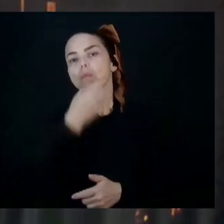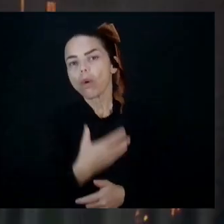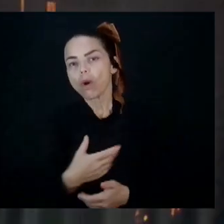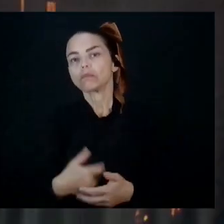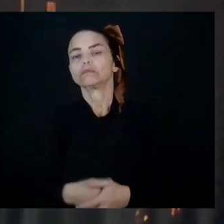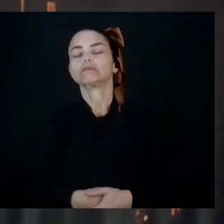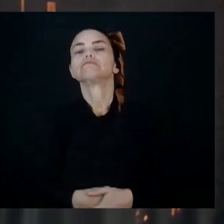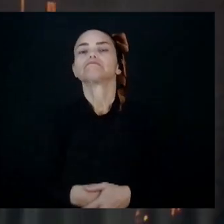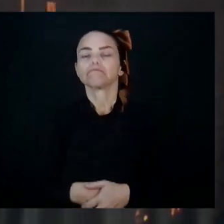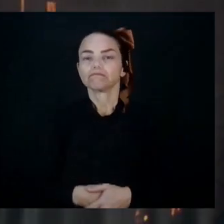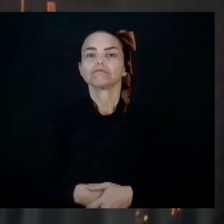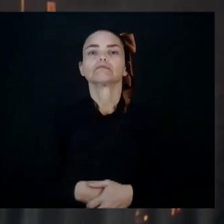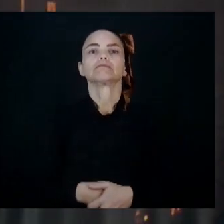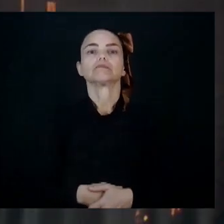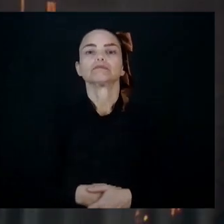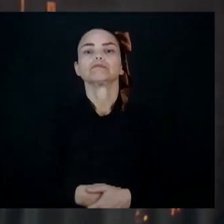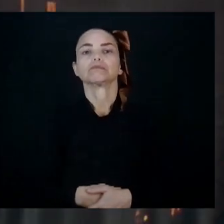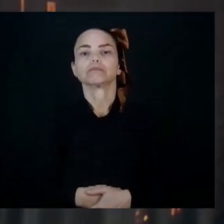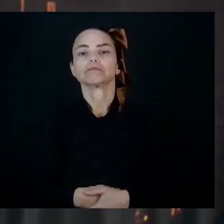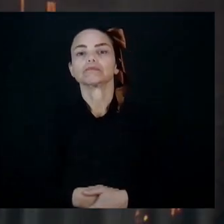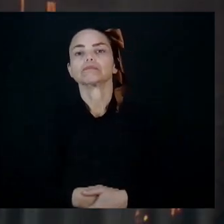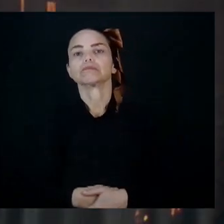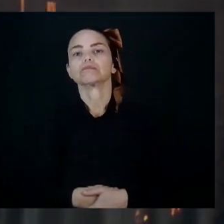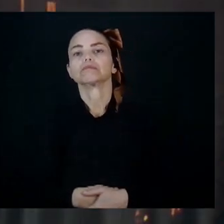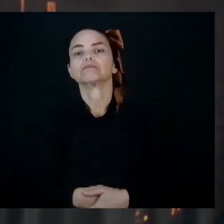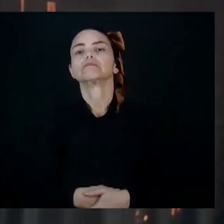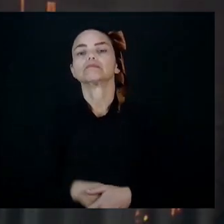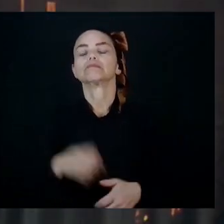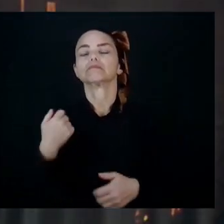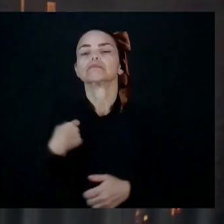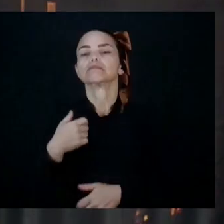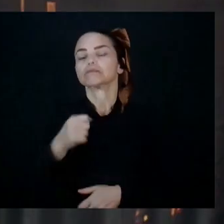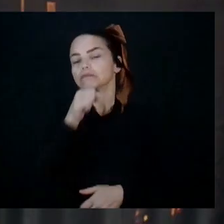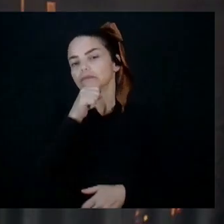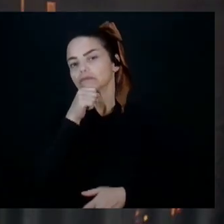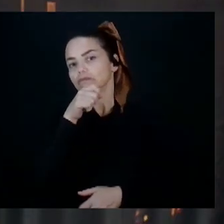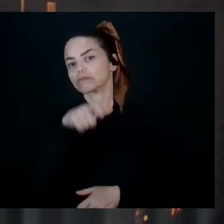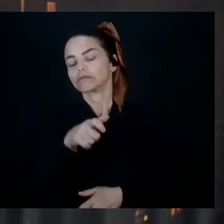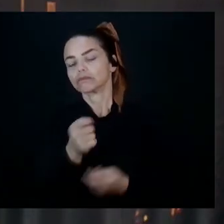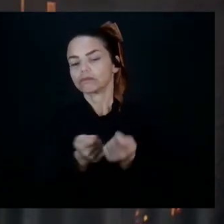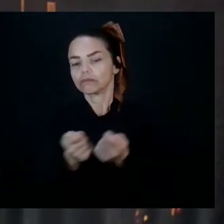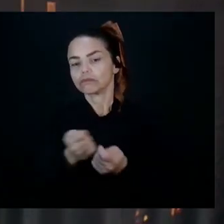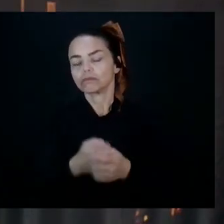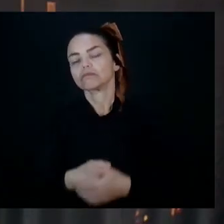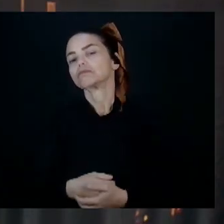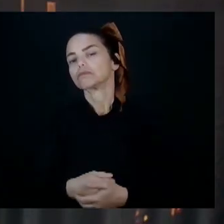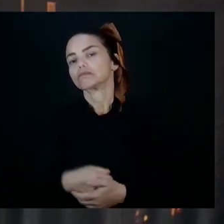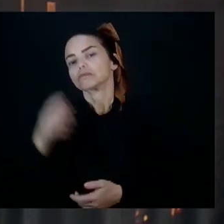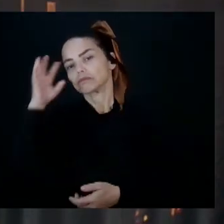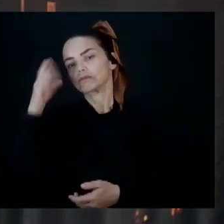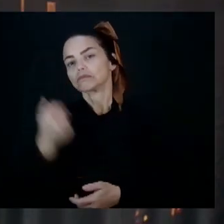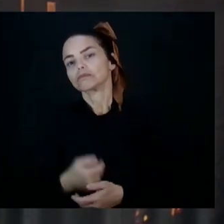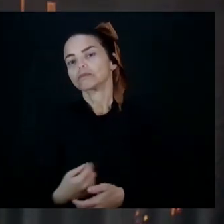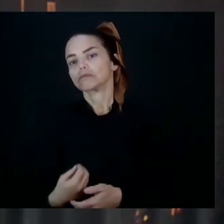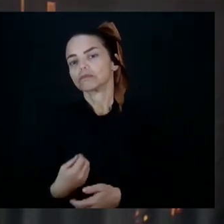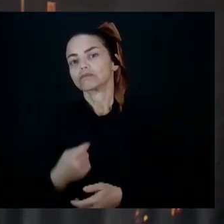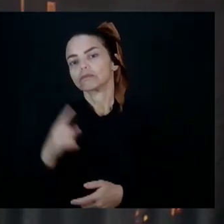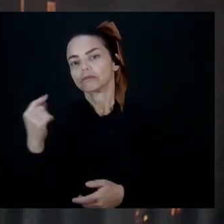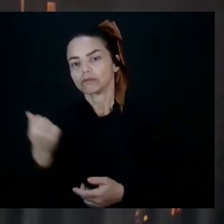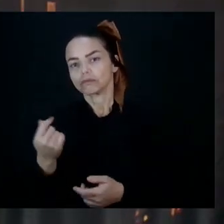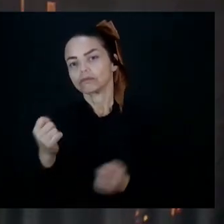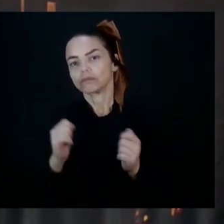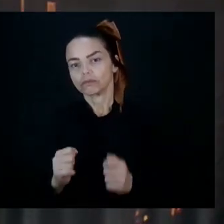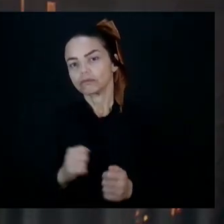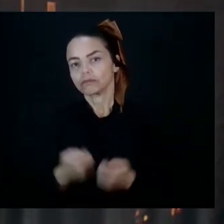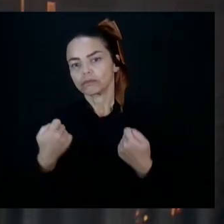Exatamente. Então, a pessoa idosa é que vai decidir o que vai ser feito com o próprio dinheiro. Pode ser que ela precise